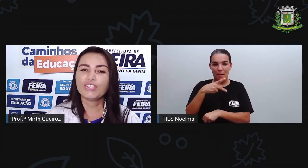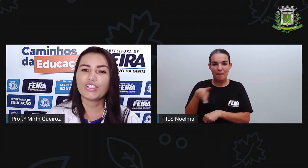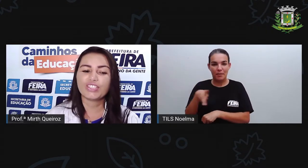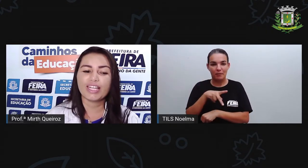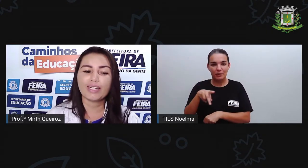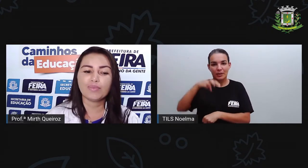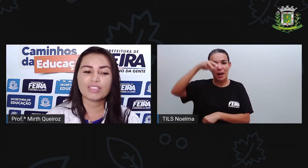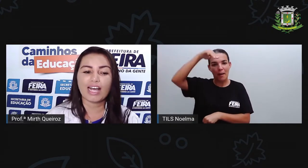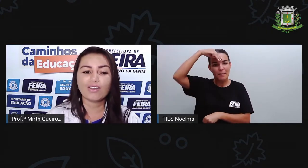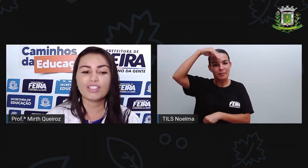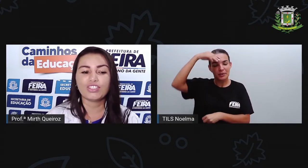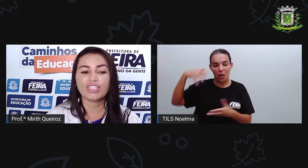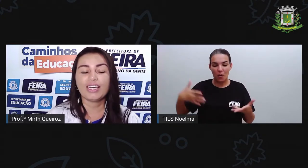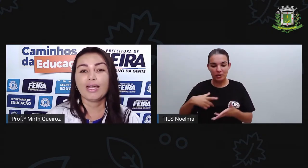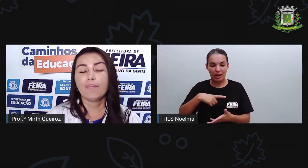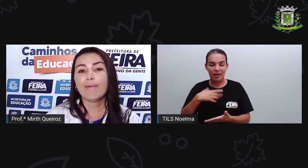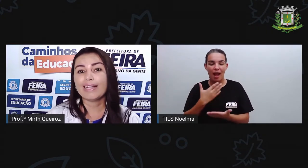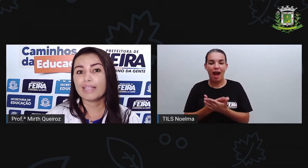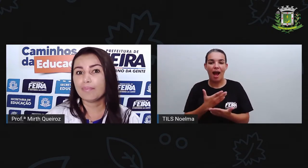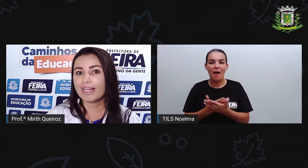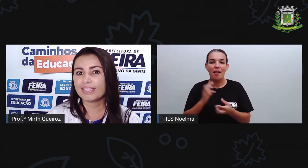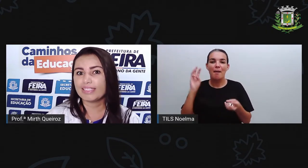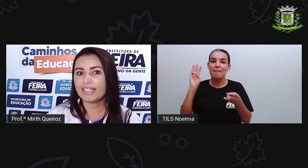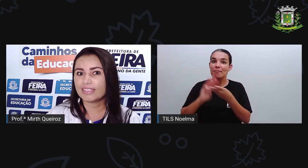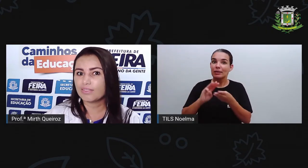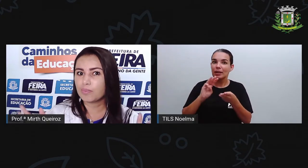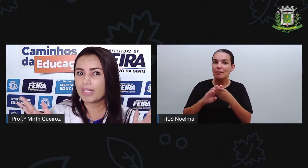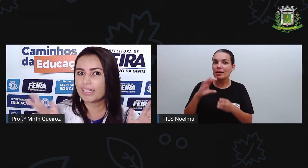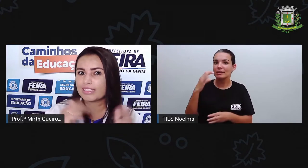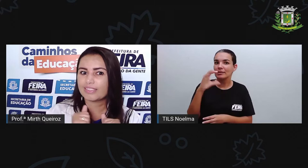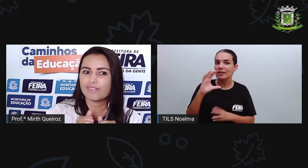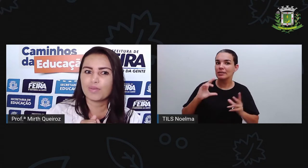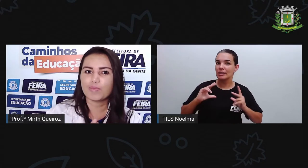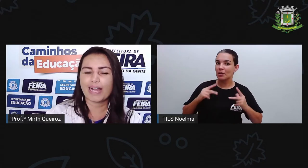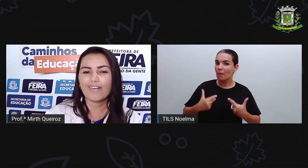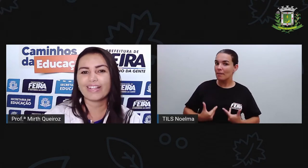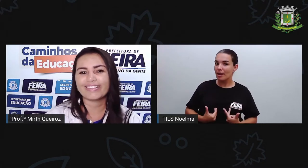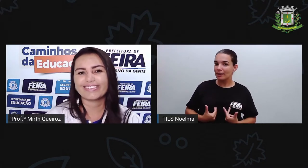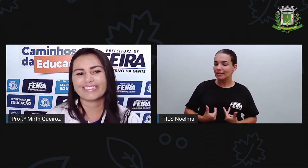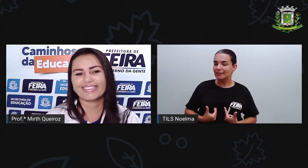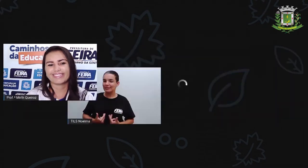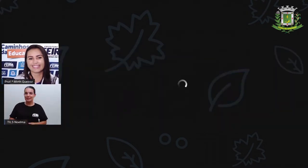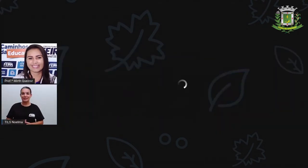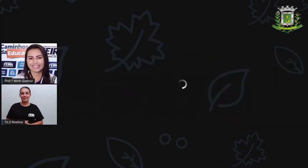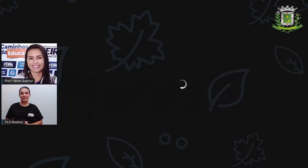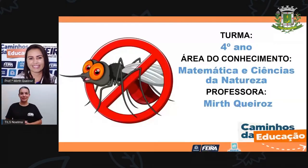e hoje nós teremos aula de Matemática e Ciências Humanas. Vamos para a aula?